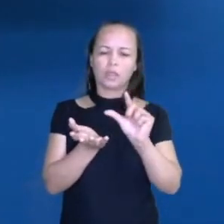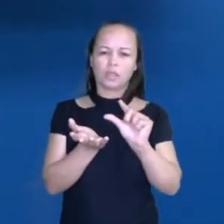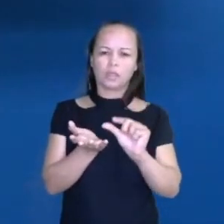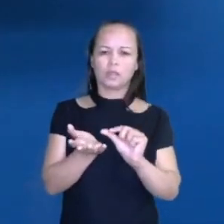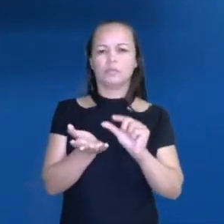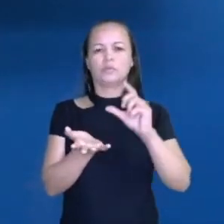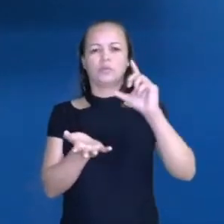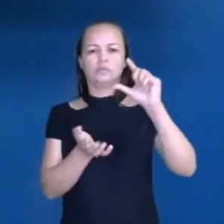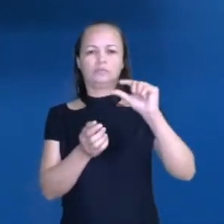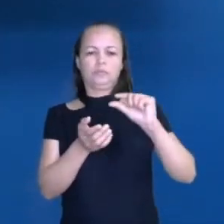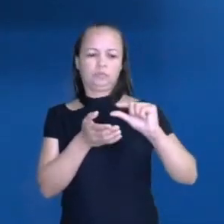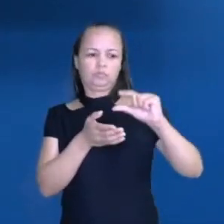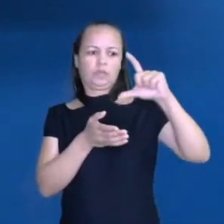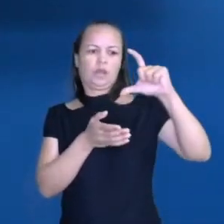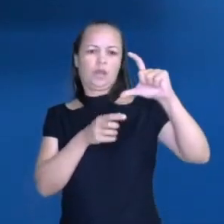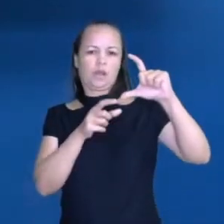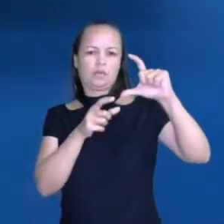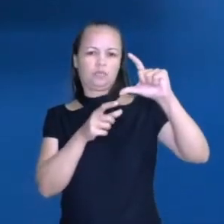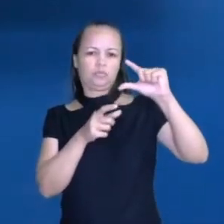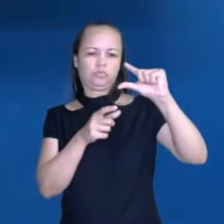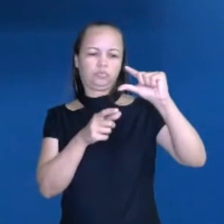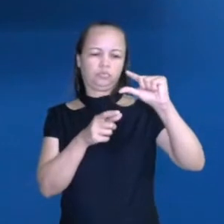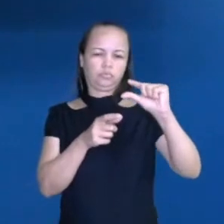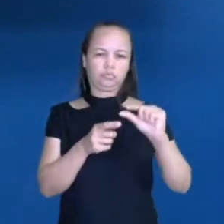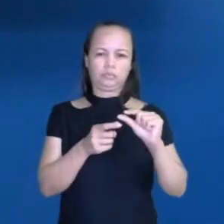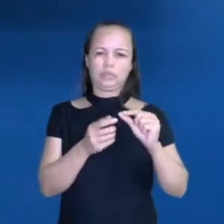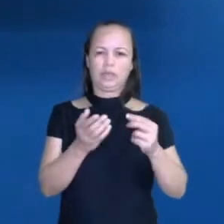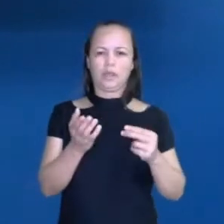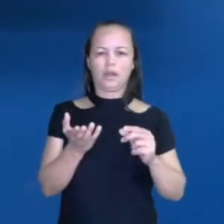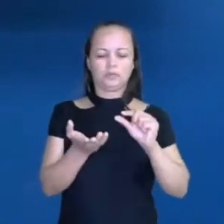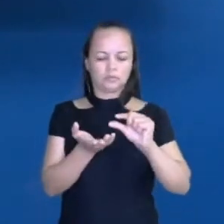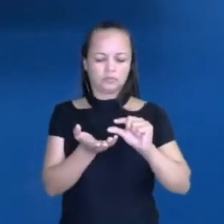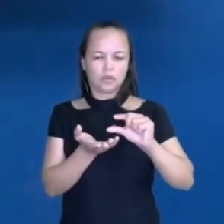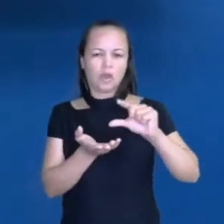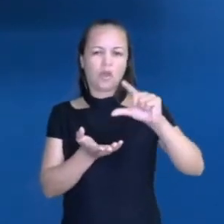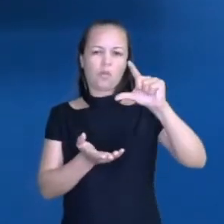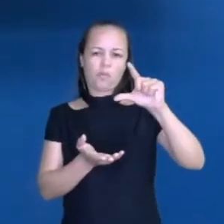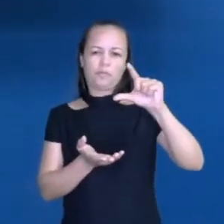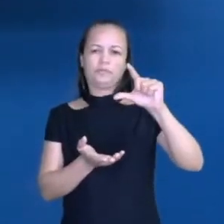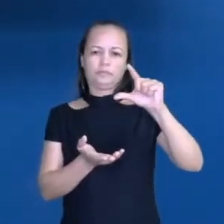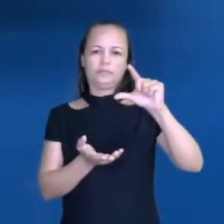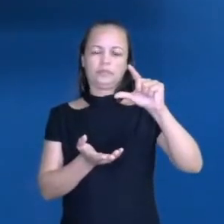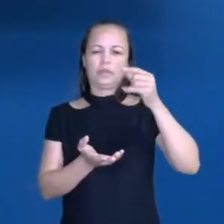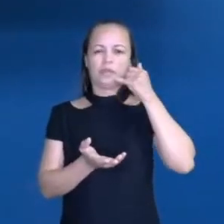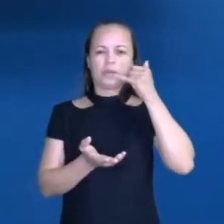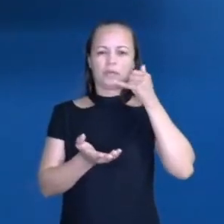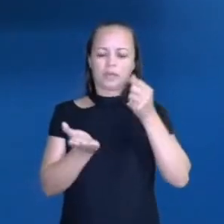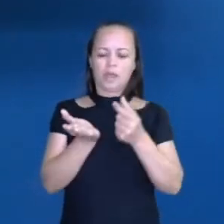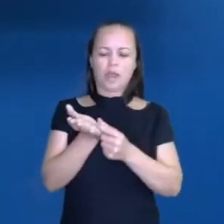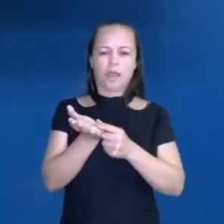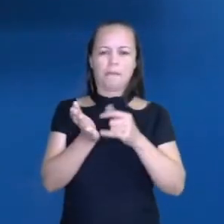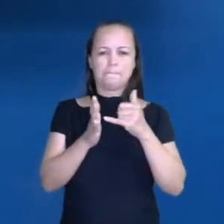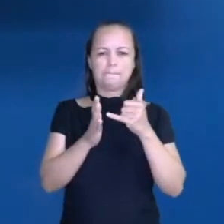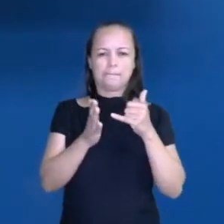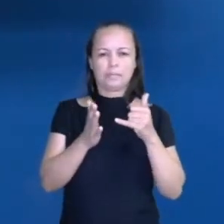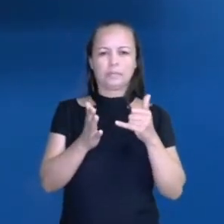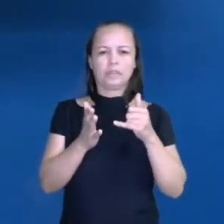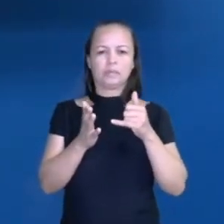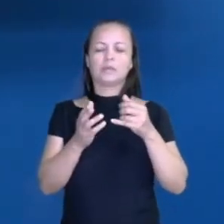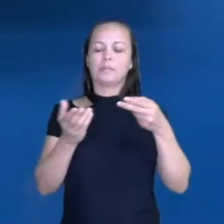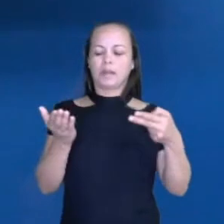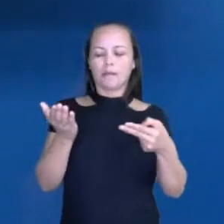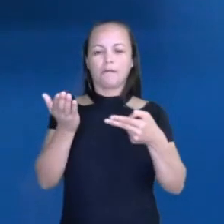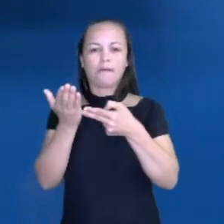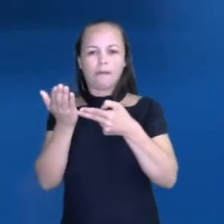diminuindo ela não sobe de repente vai sumir Só vai aumentar ele também de falar contigo se você coloca